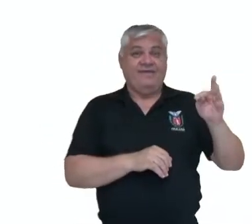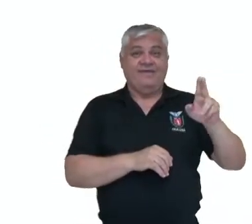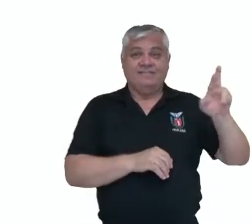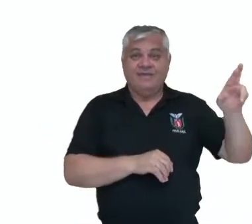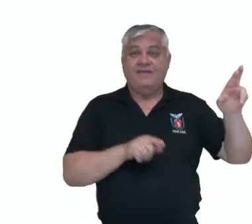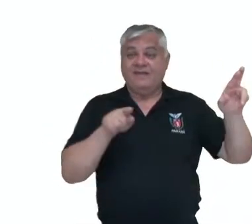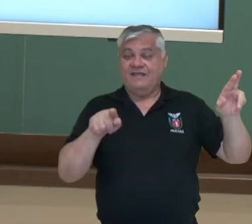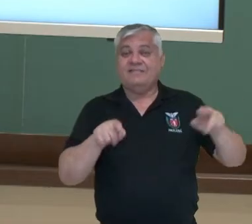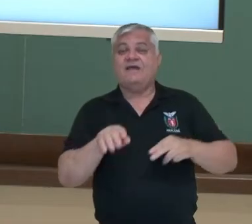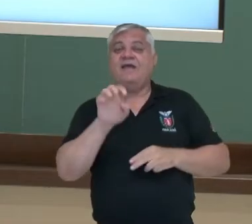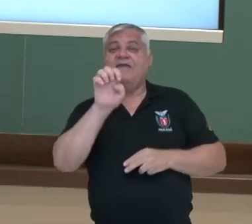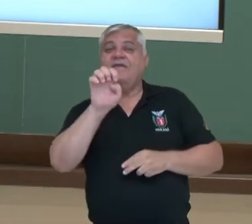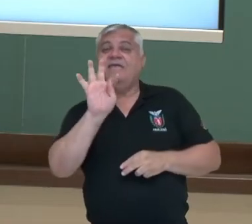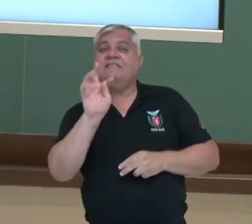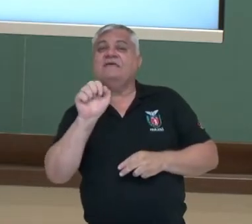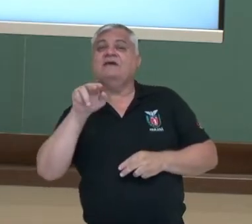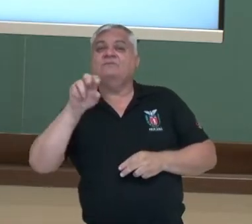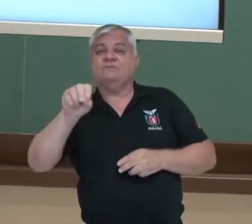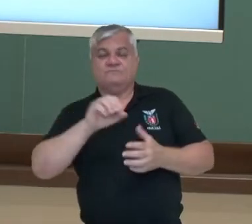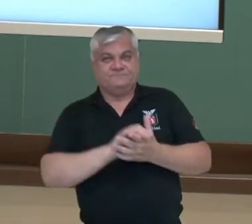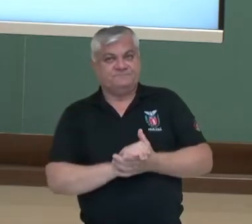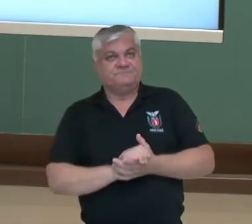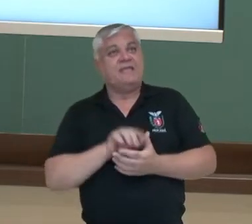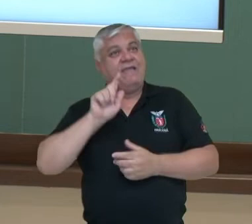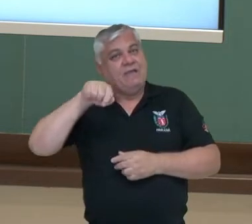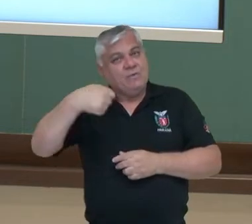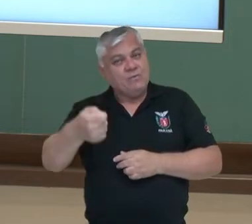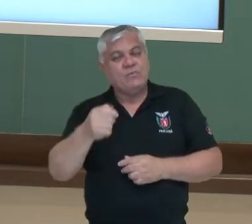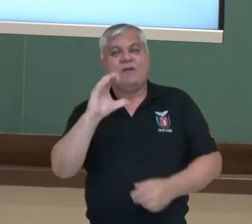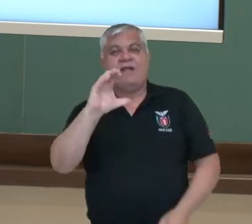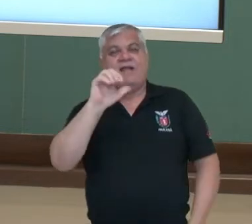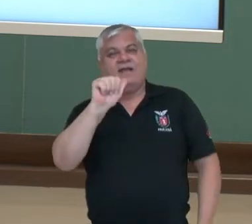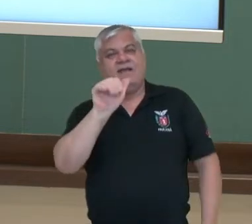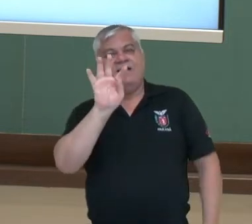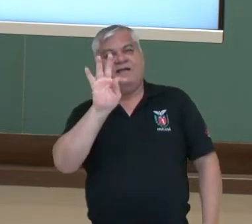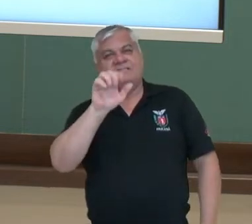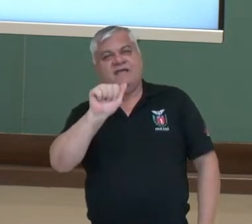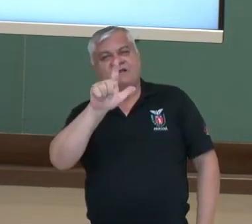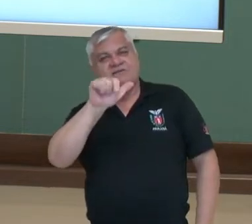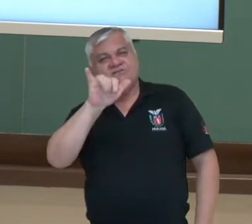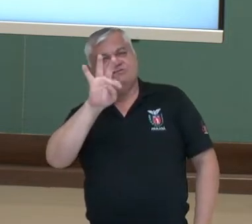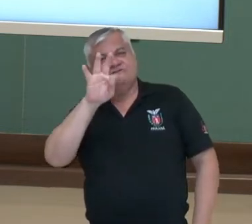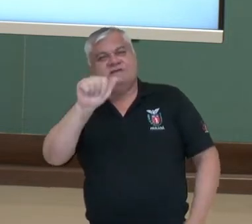num etano. Essa é a hidrogenação catalítica.